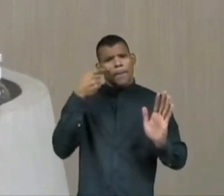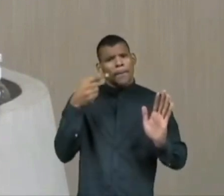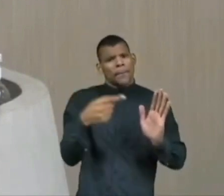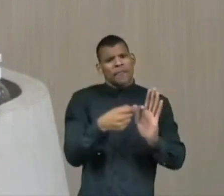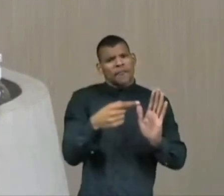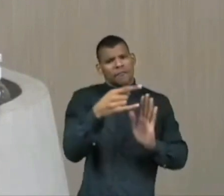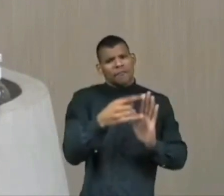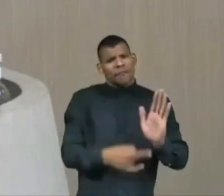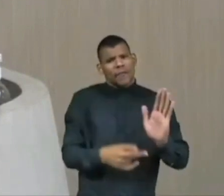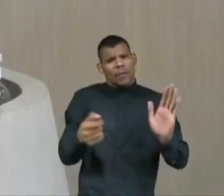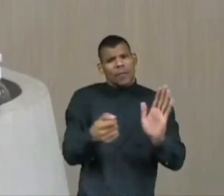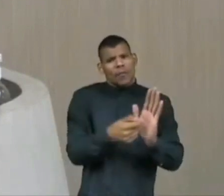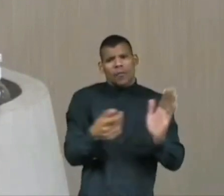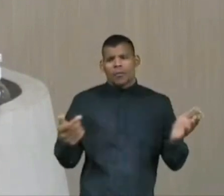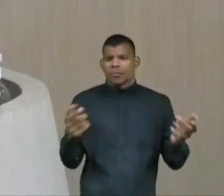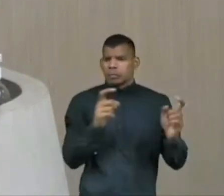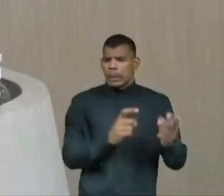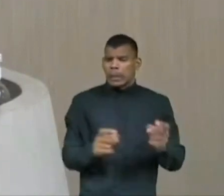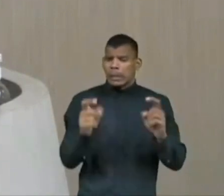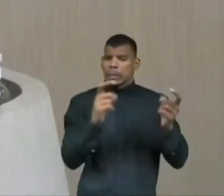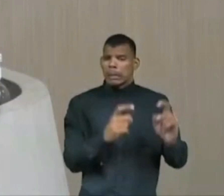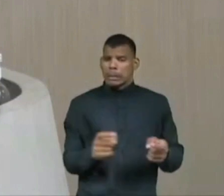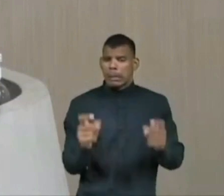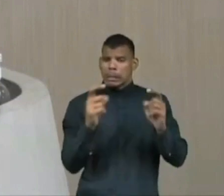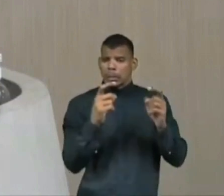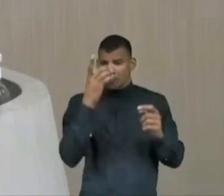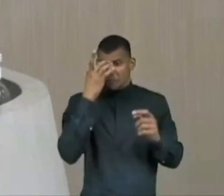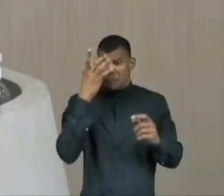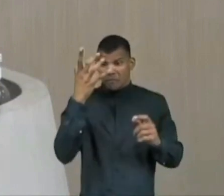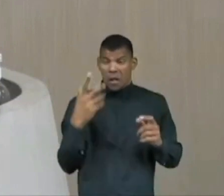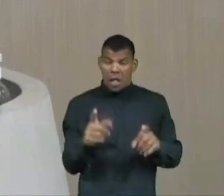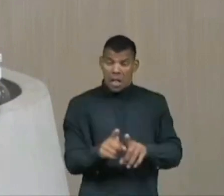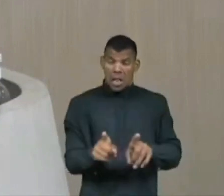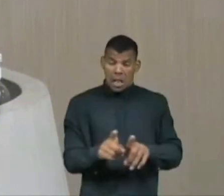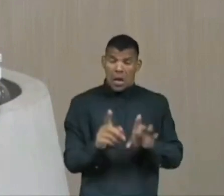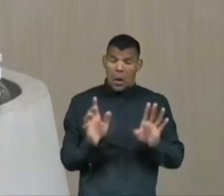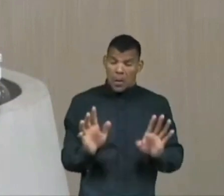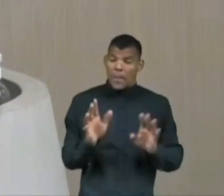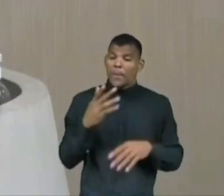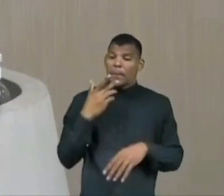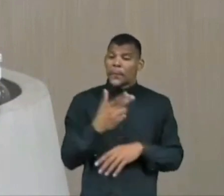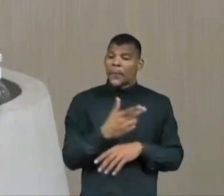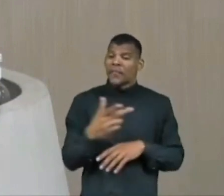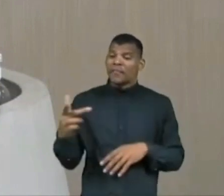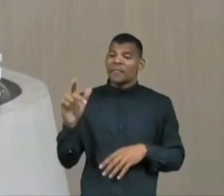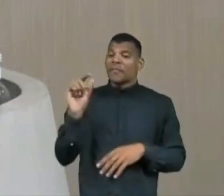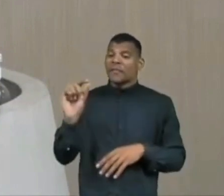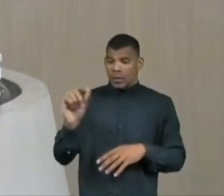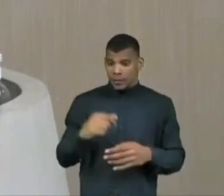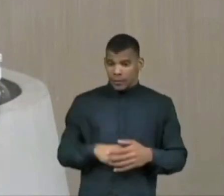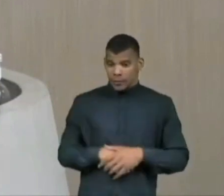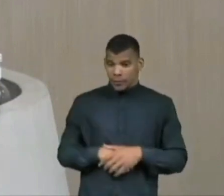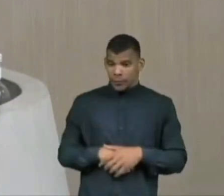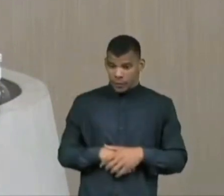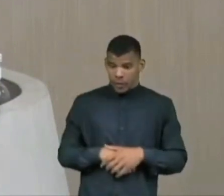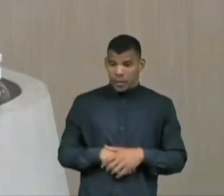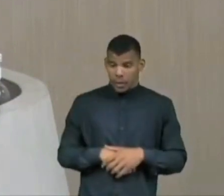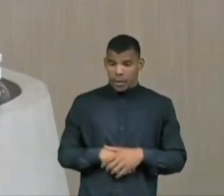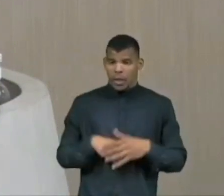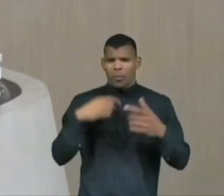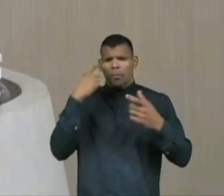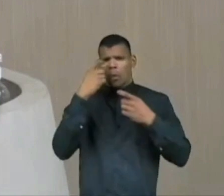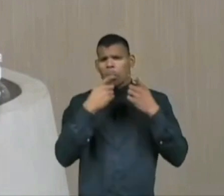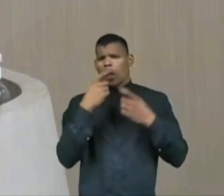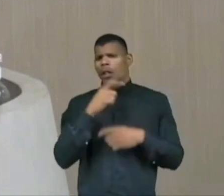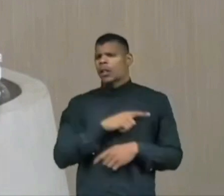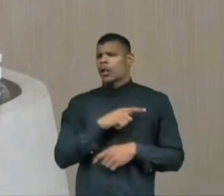documento para as tratativas serem mais fáceis, dizendo que, deputado Felipe Mota, eu estou muito preocupado com